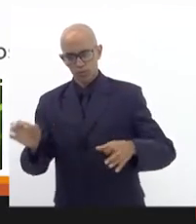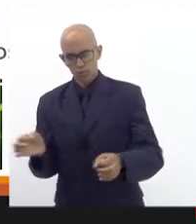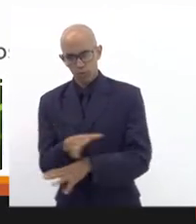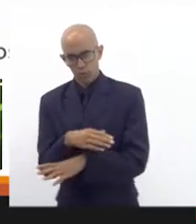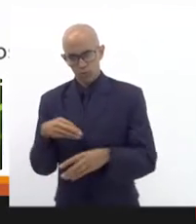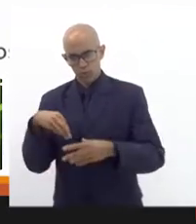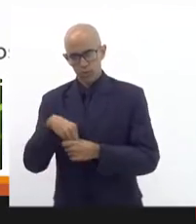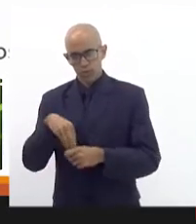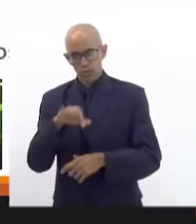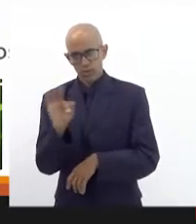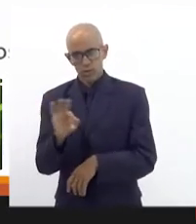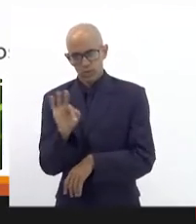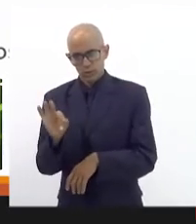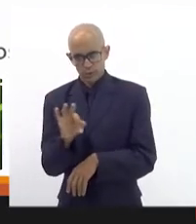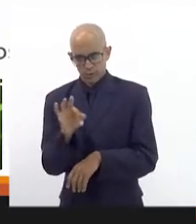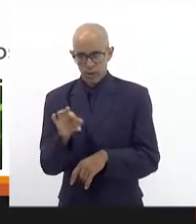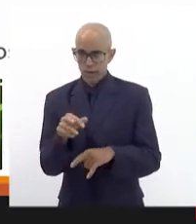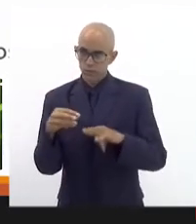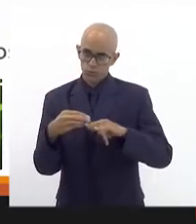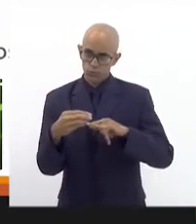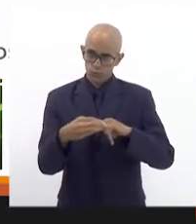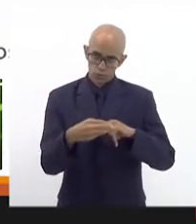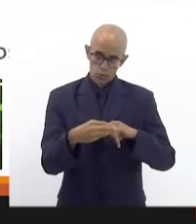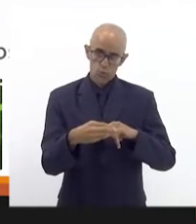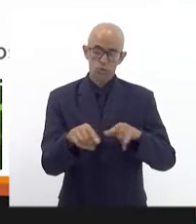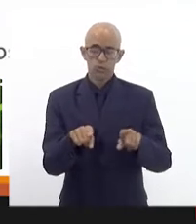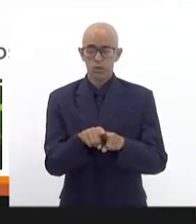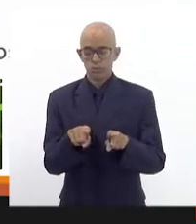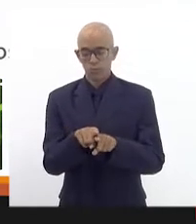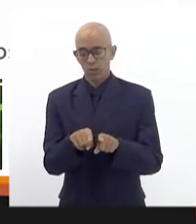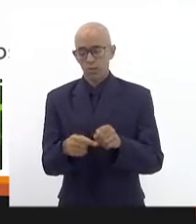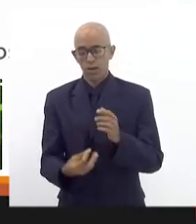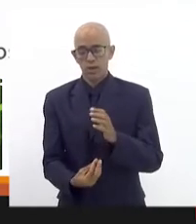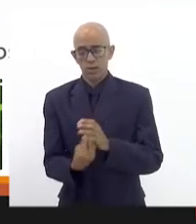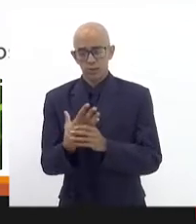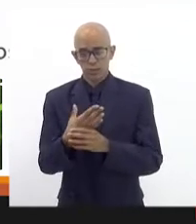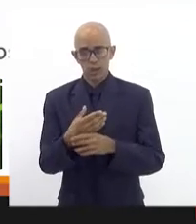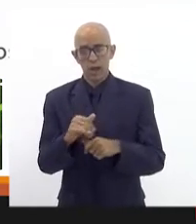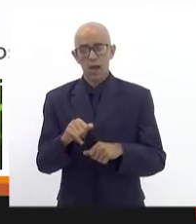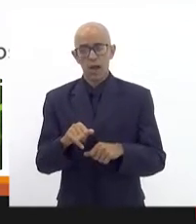universidades, instituto de pesquisa, Fiocruz, enfim, para gerar produtos e serviços